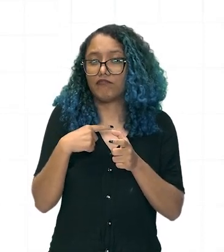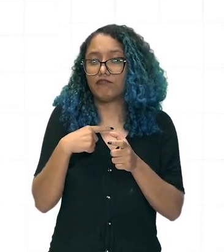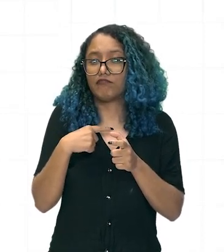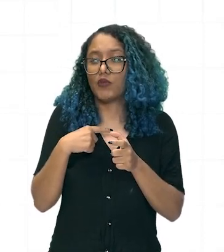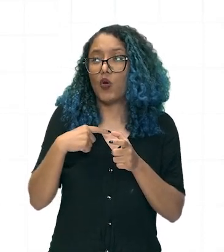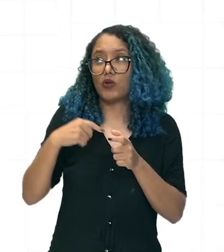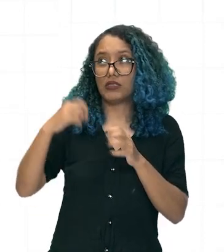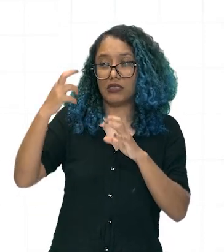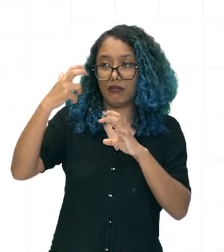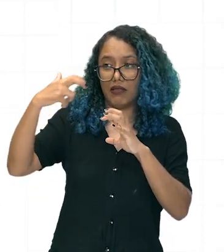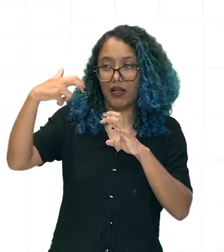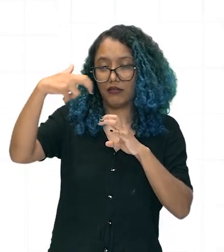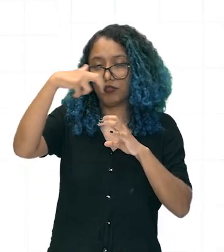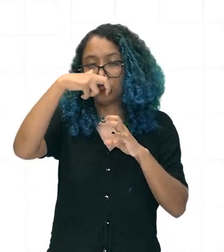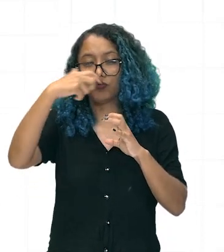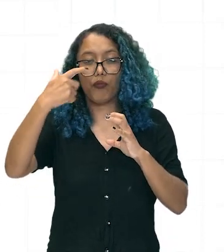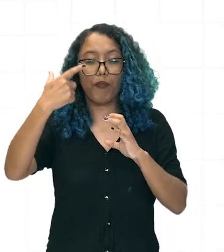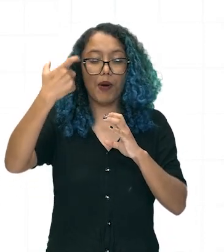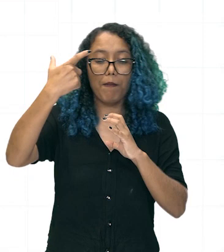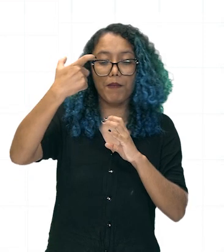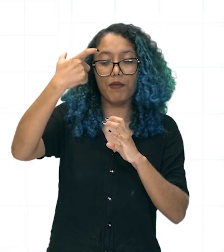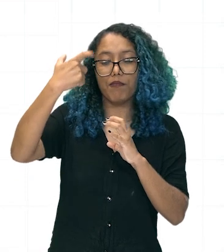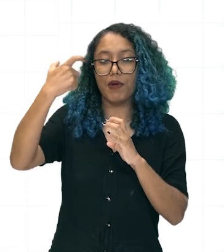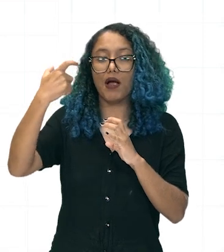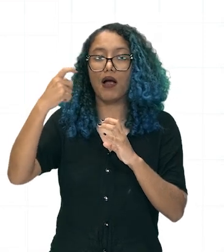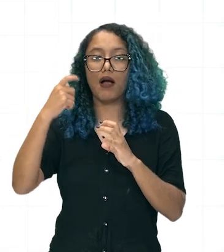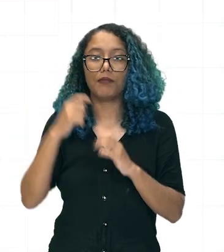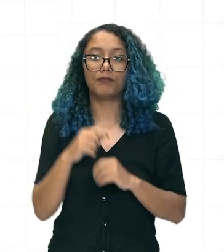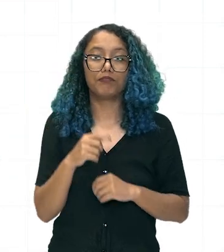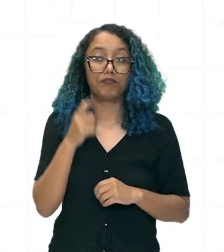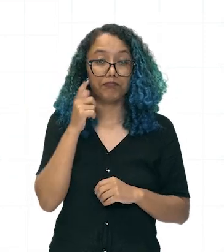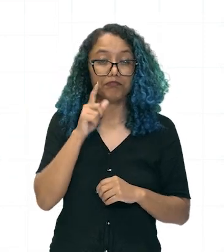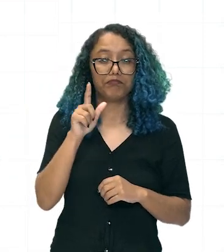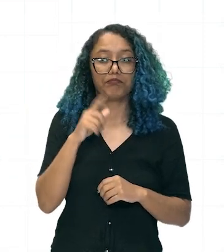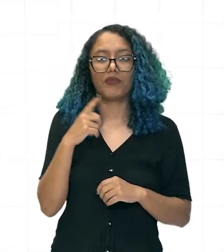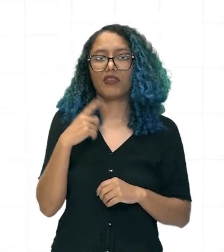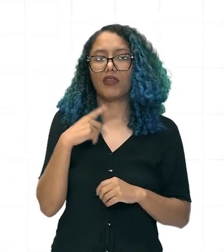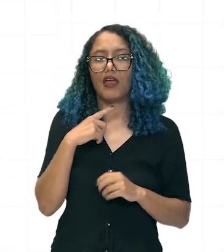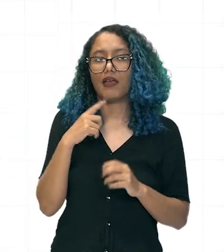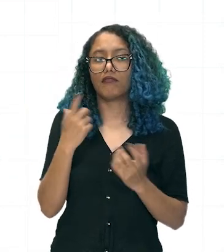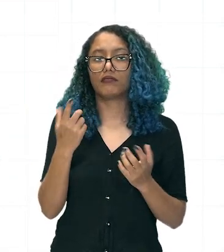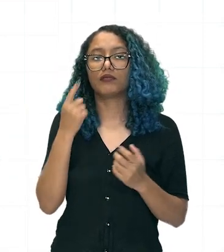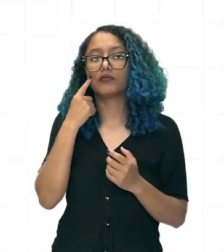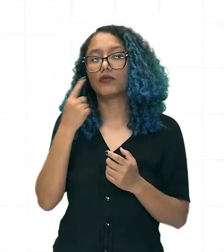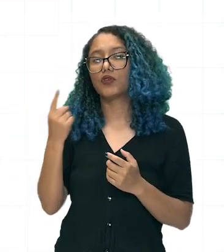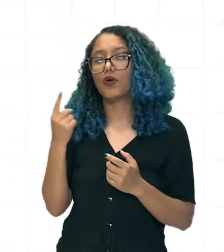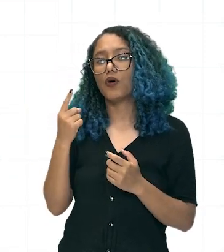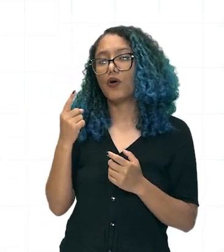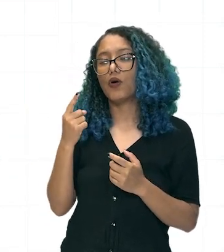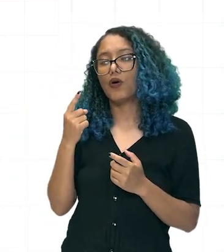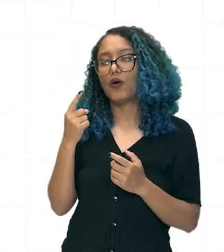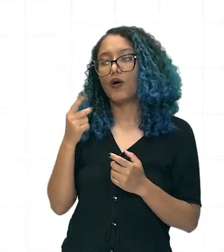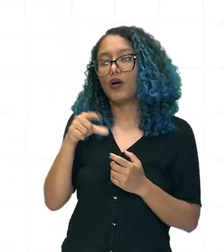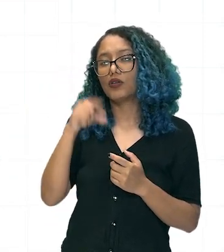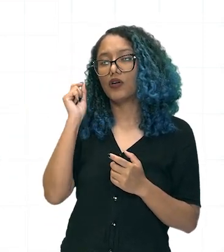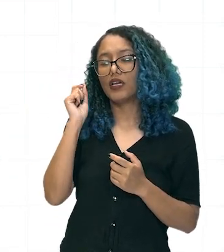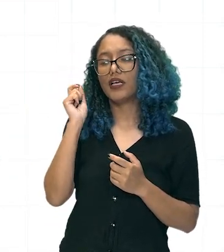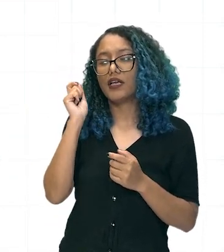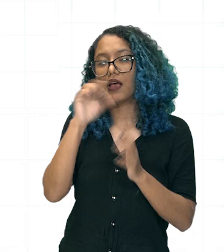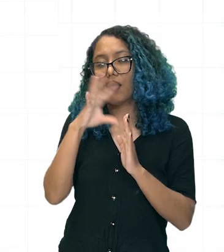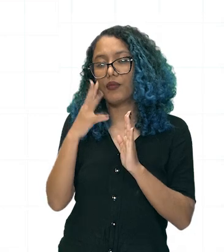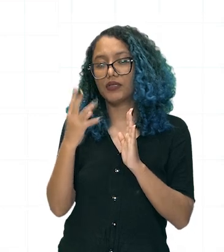satélite. E aí vamos dizer, nós estamos aqui, já está selecionado a Amazônia, está selecionado o item